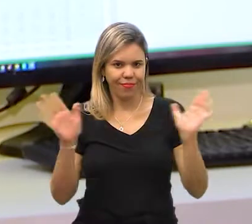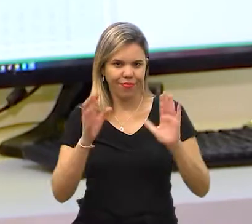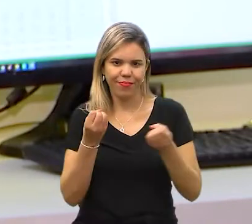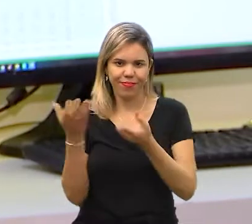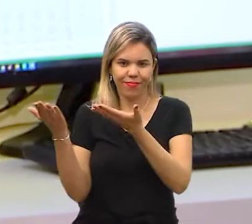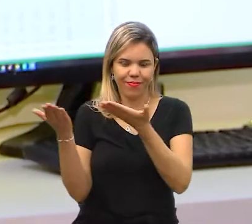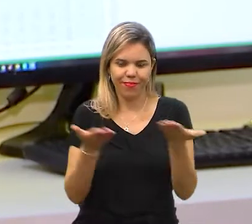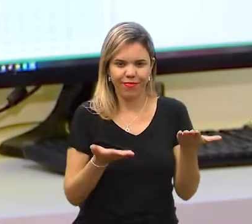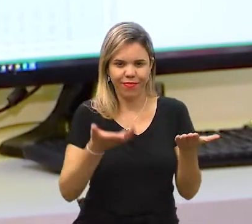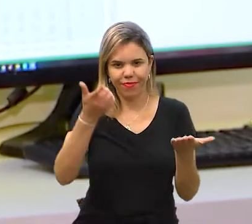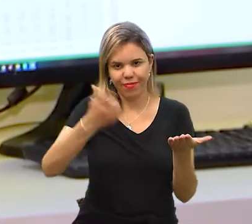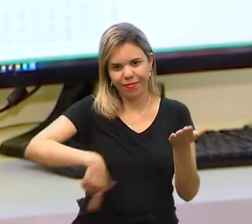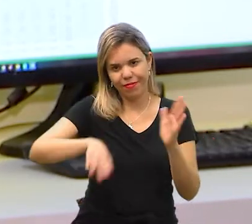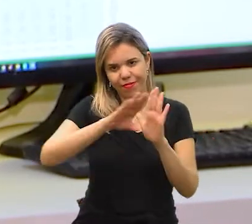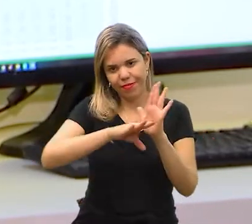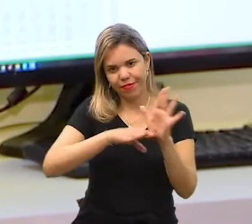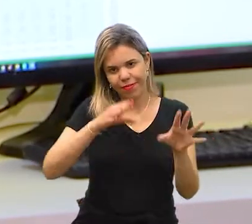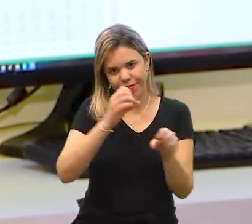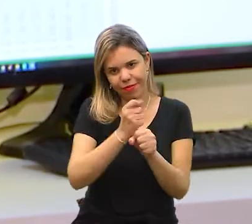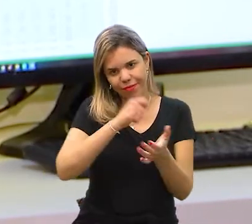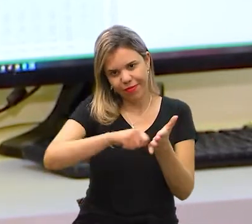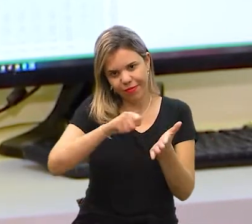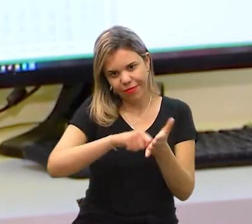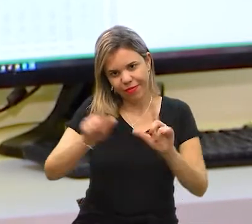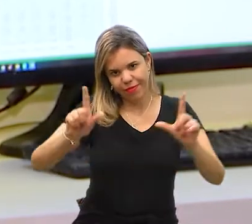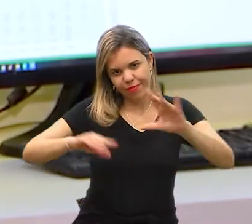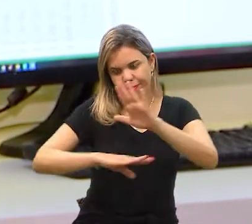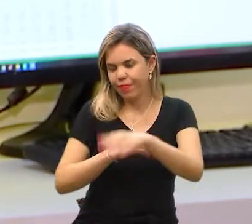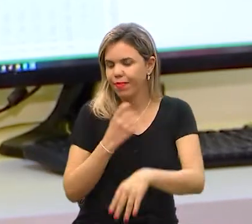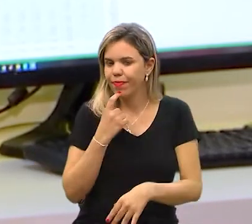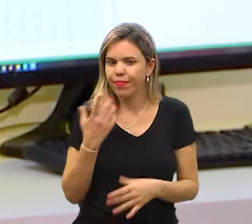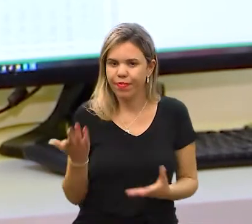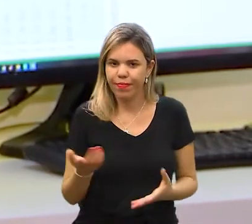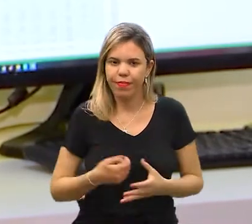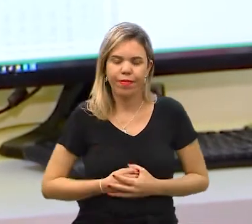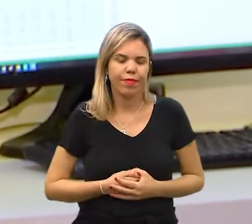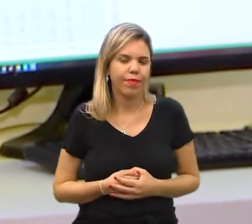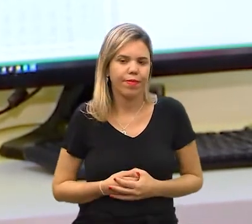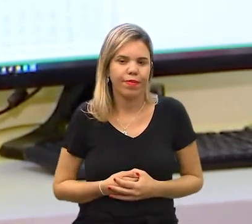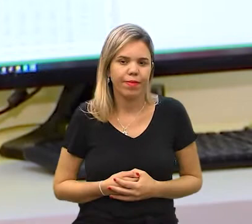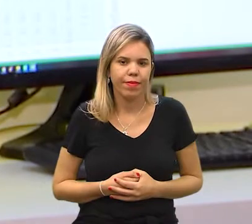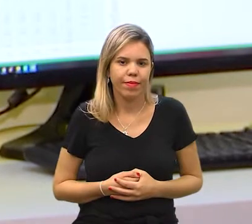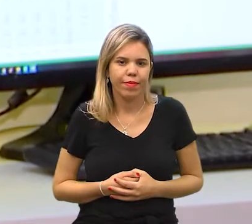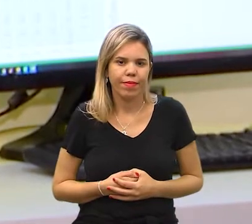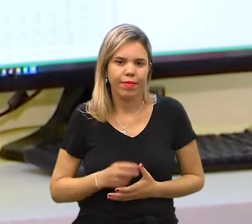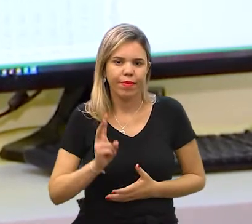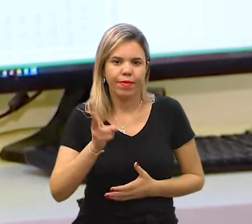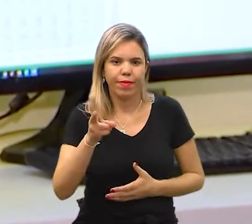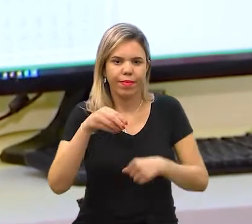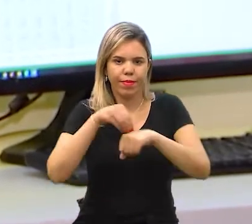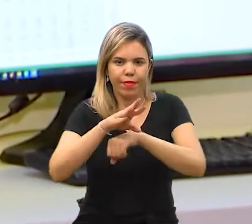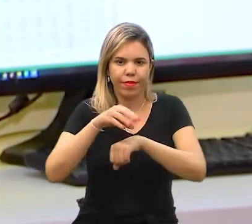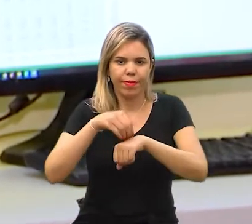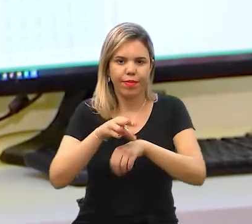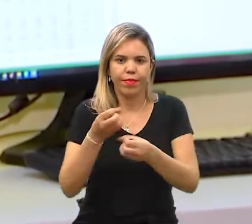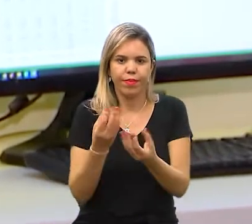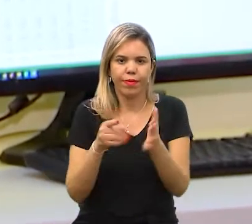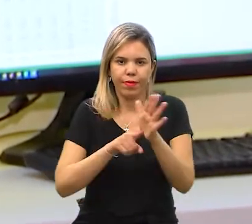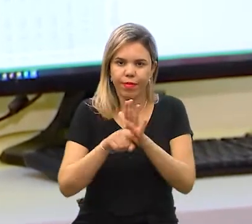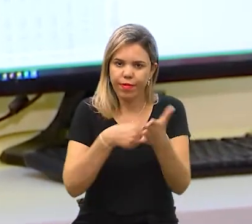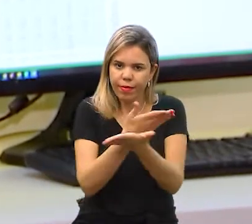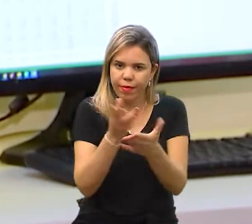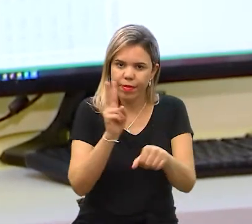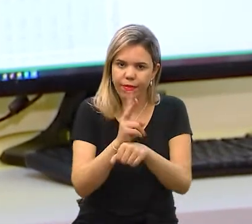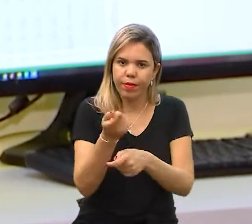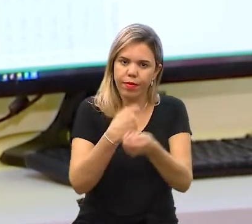Olá, seja muito bem-vindo a mais um quadro Na Ponta do Lápis. Aqui na tela da TV Câmara Campinas, a gente sempre traz dicas e informações para